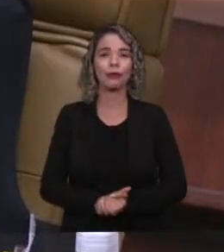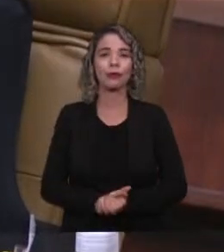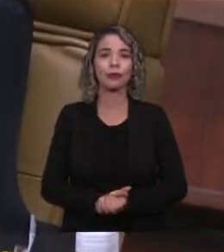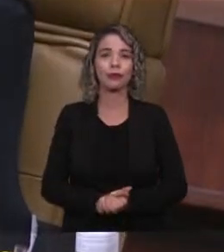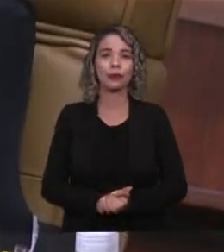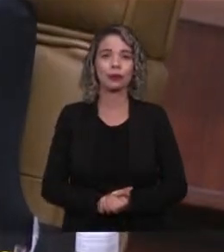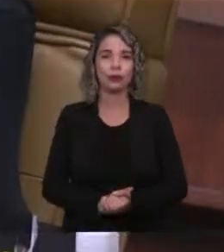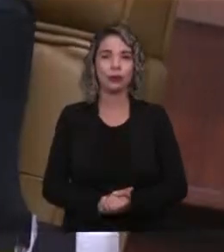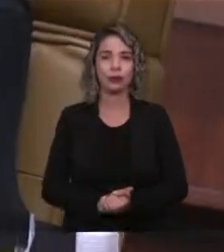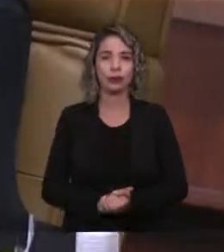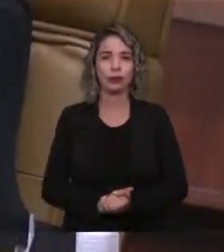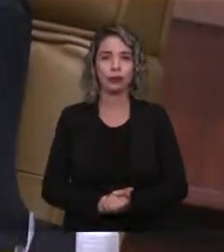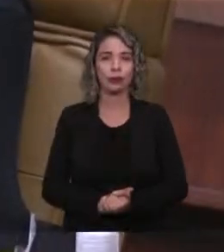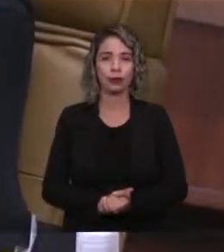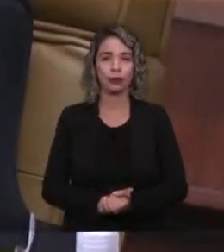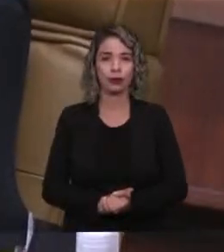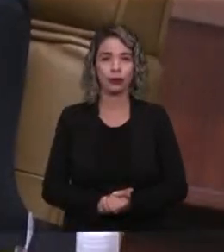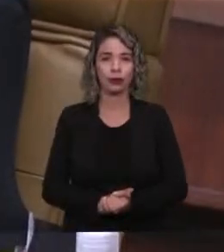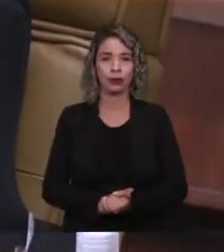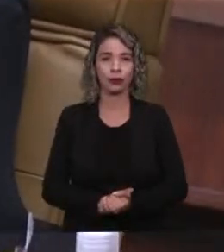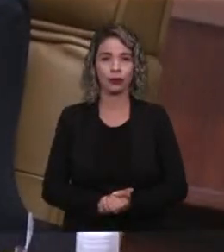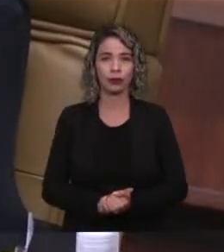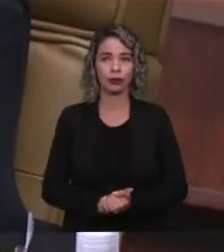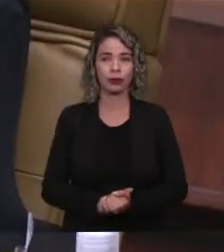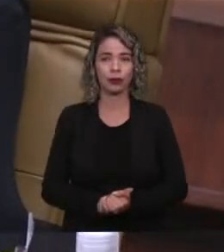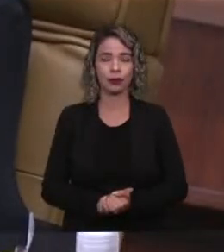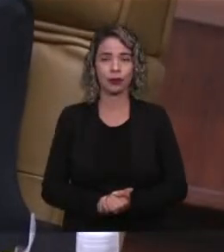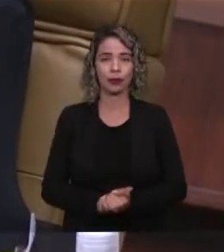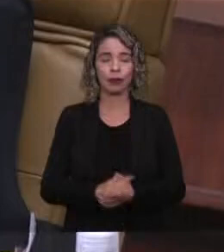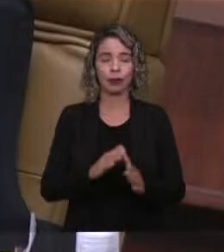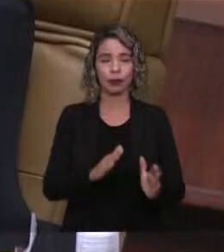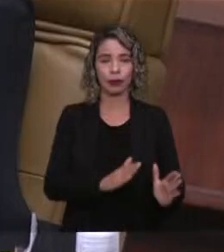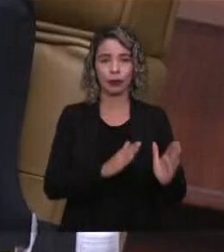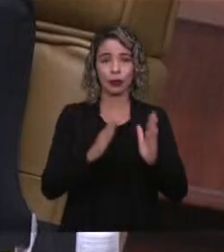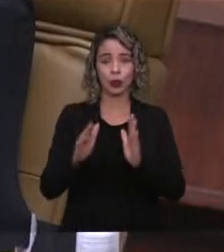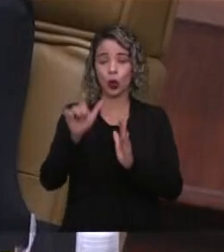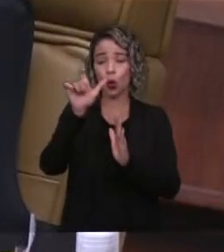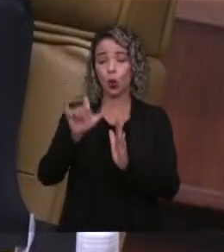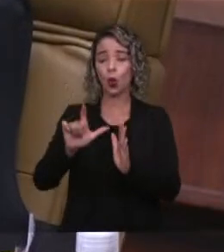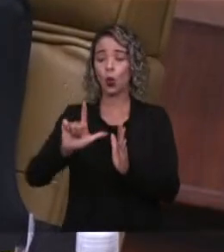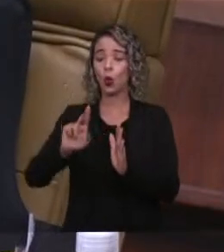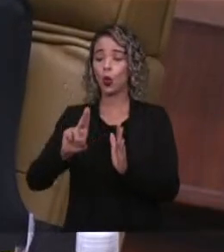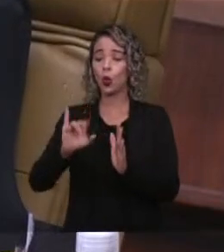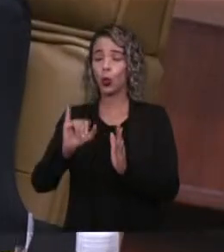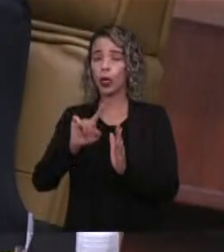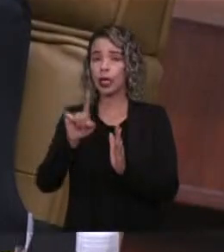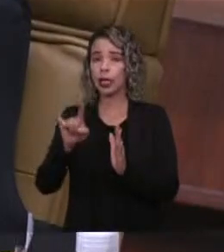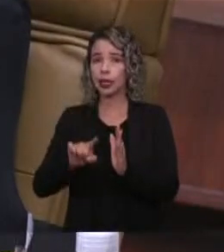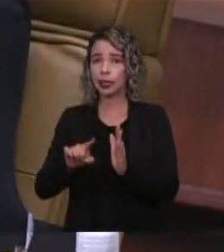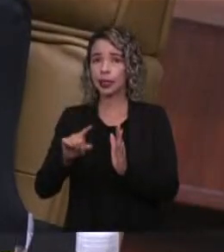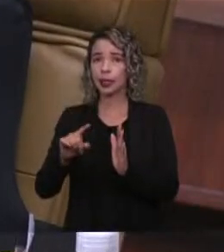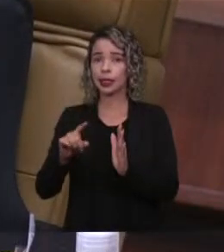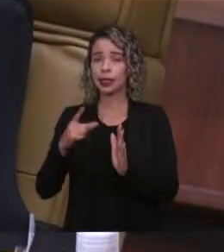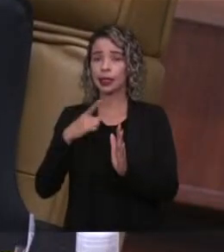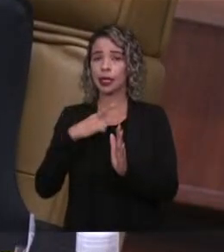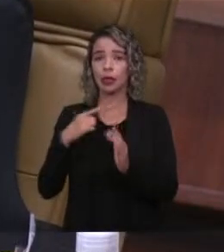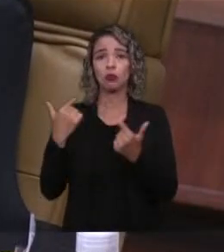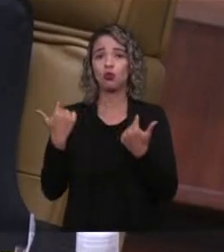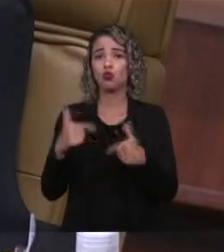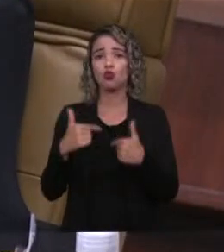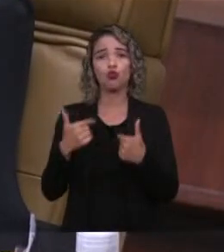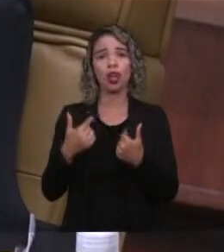Em relação ao senhor Luiz Pereira Duarte Amorim, eu entendo que não há indícios